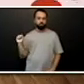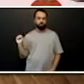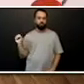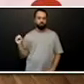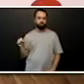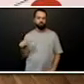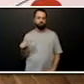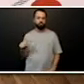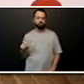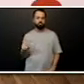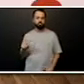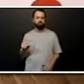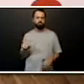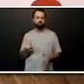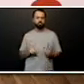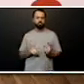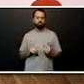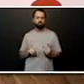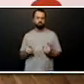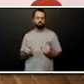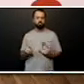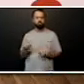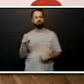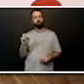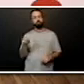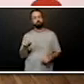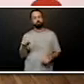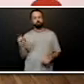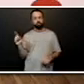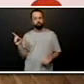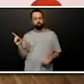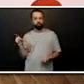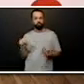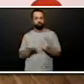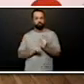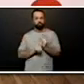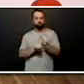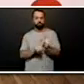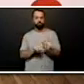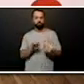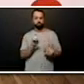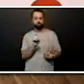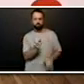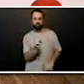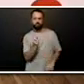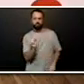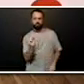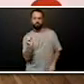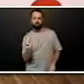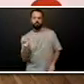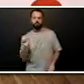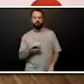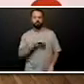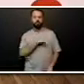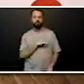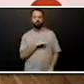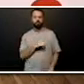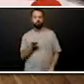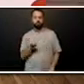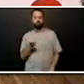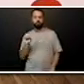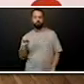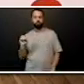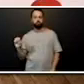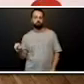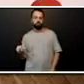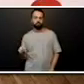número. E o número é todos os símbolos